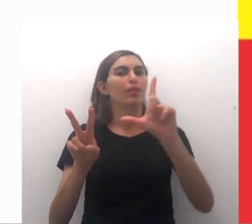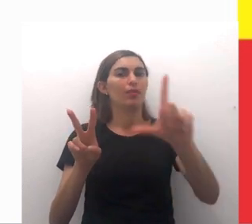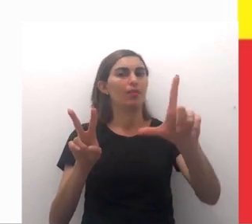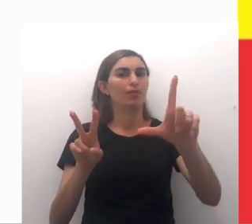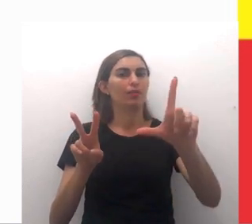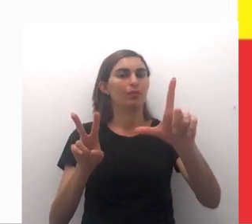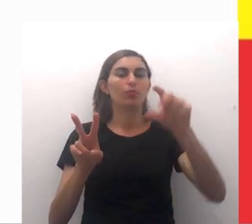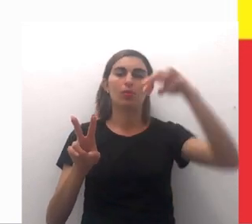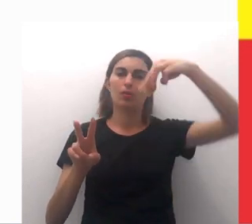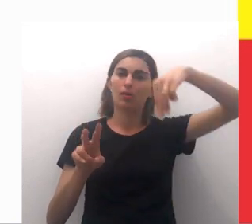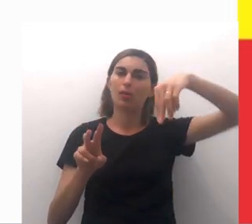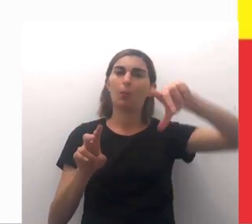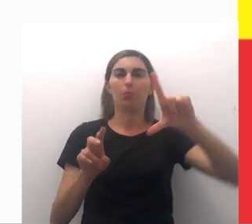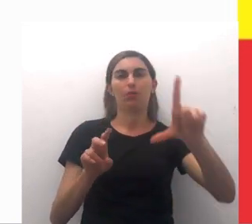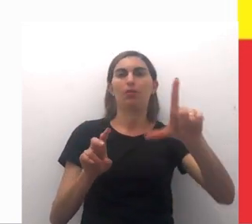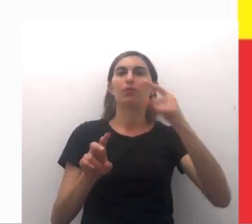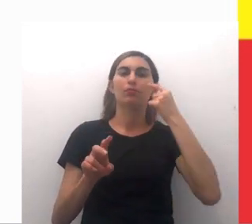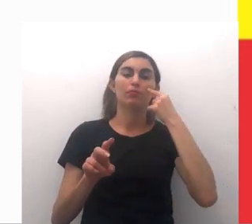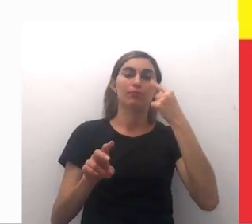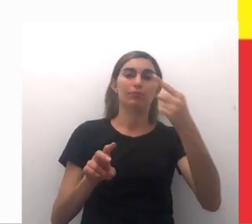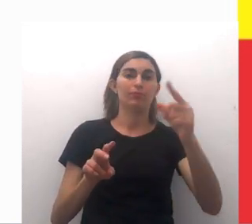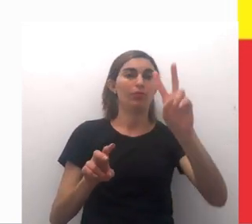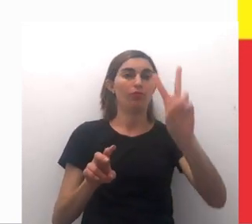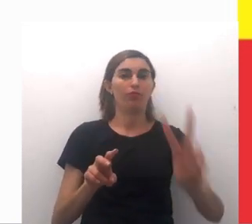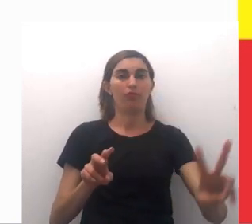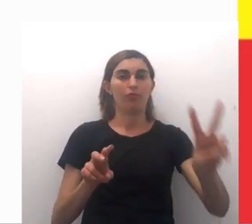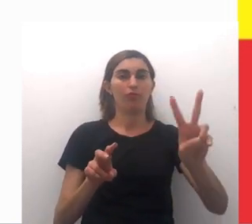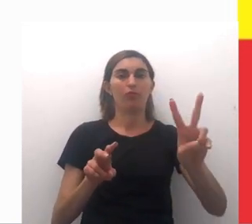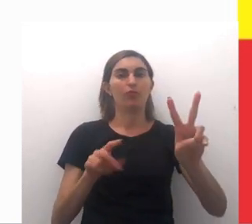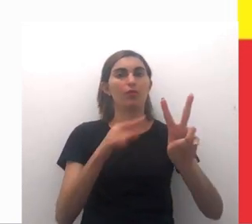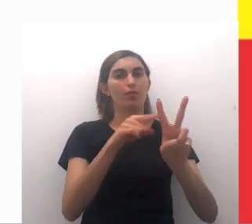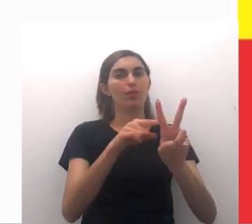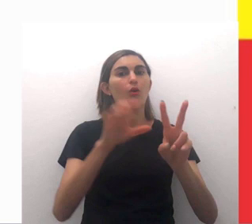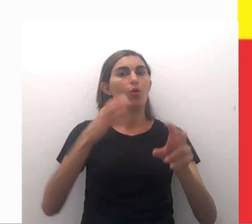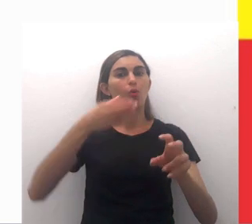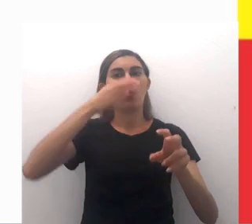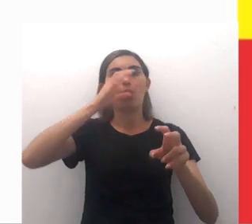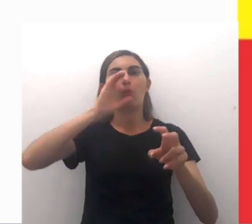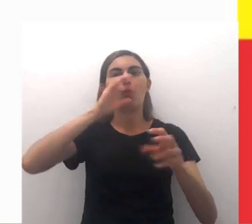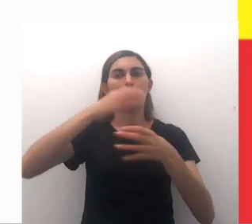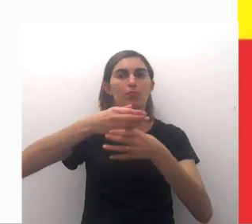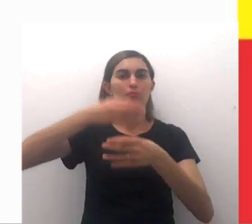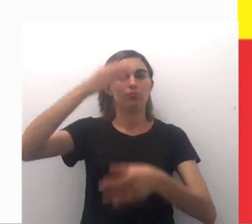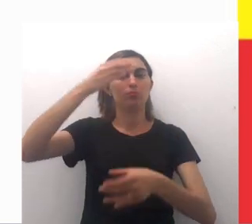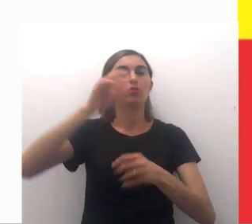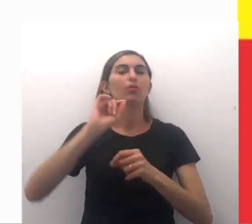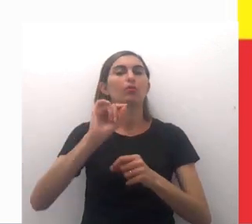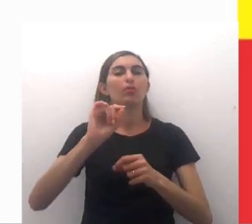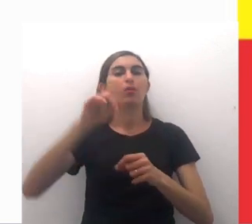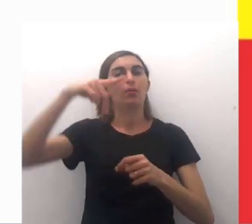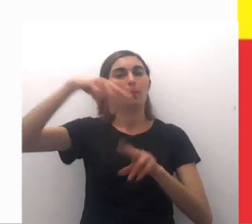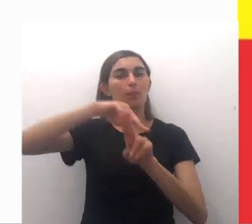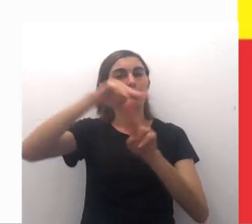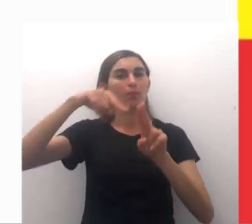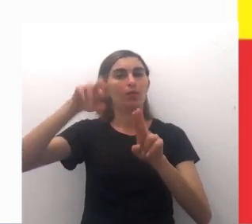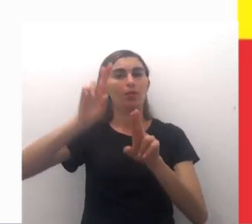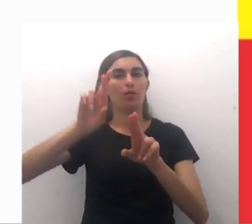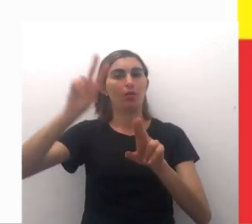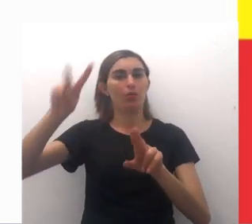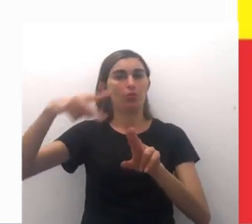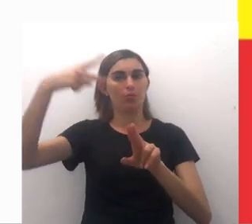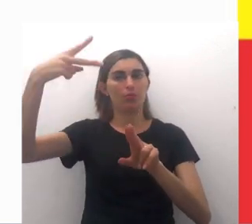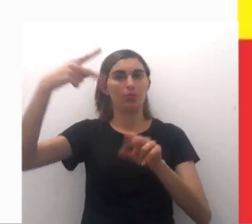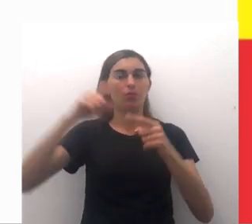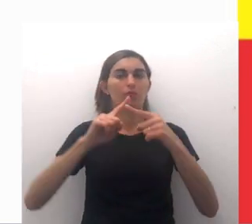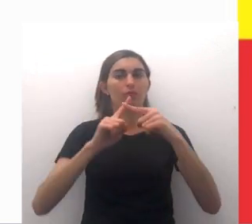de líquidos ou de ml. Então, ó, se o volume que esse copo é um cilindro, então fica πr ao quadrado